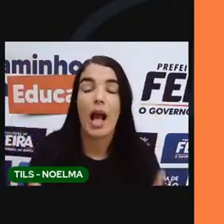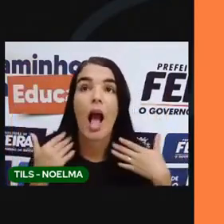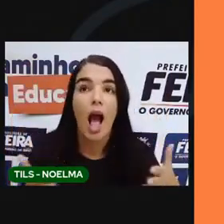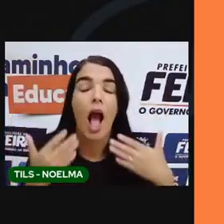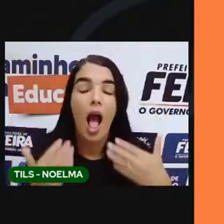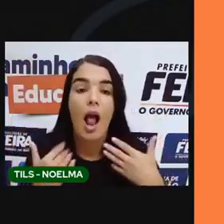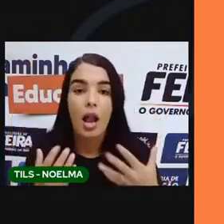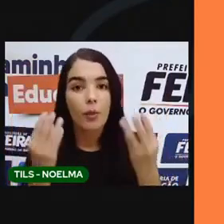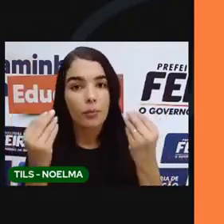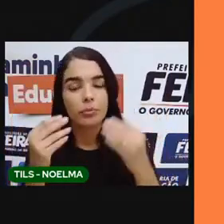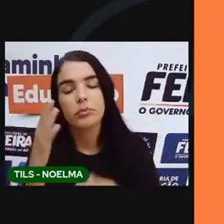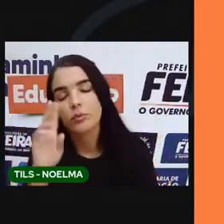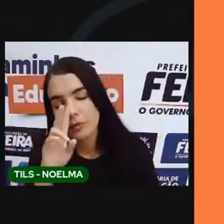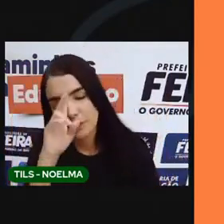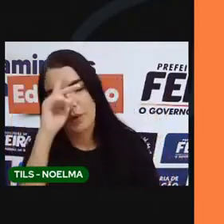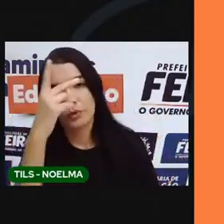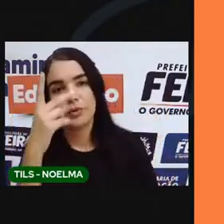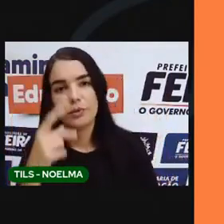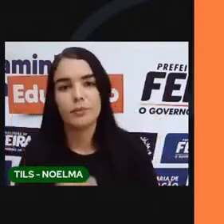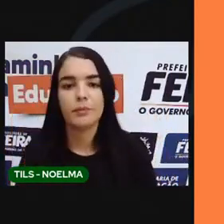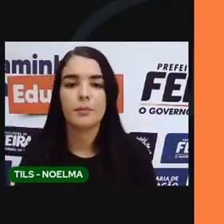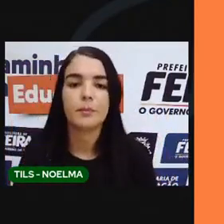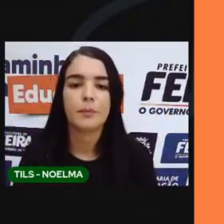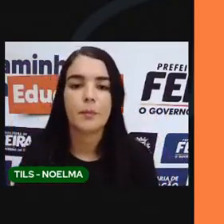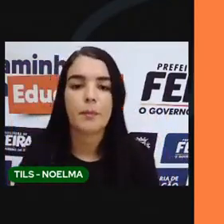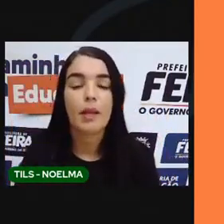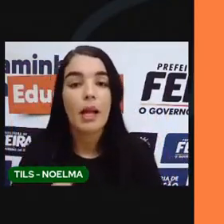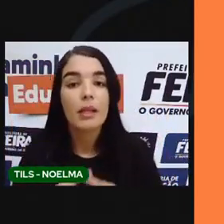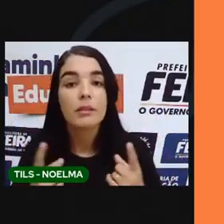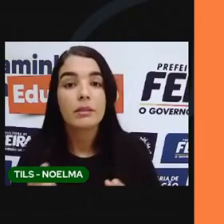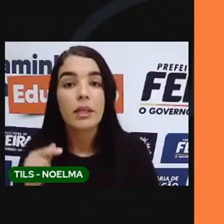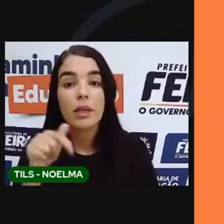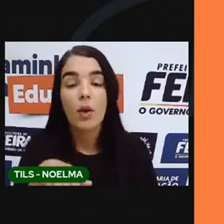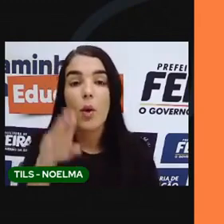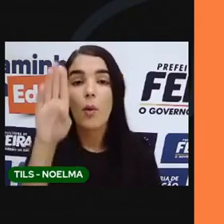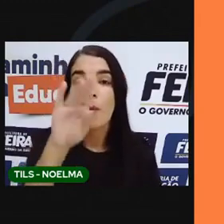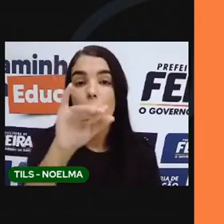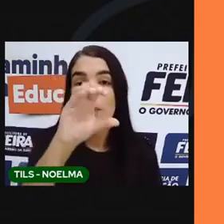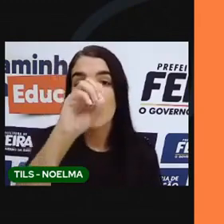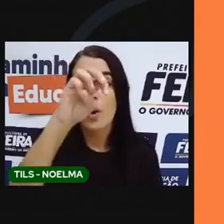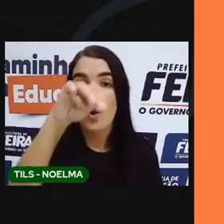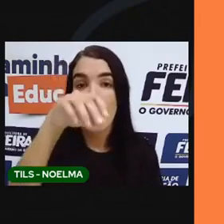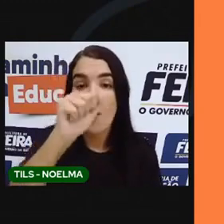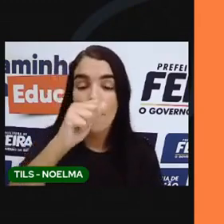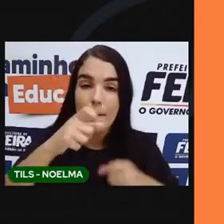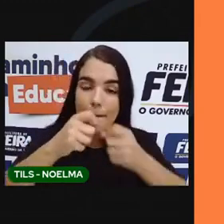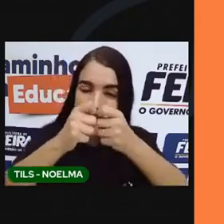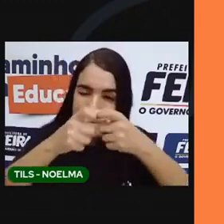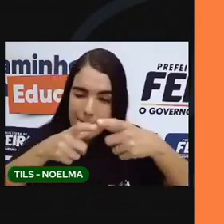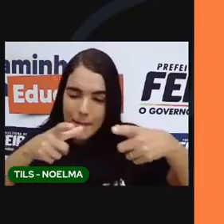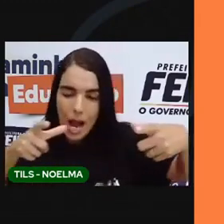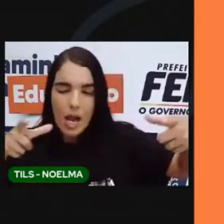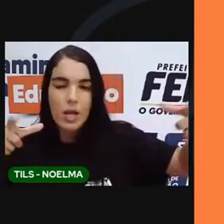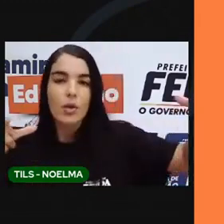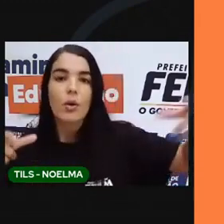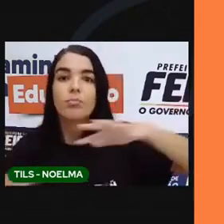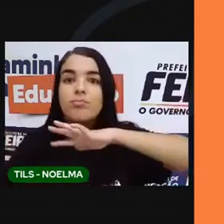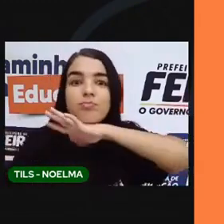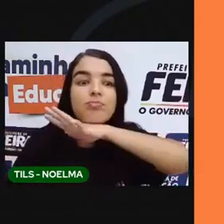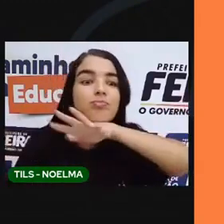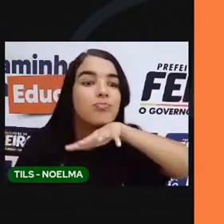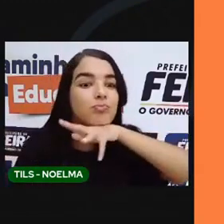também umidade, né? Esse é um dos biomas brasileiros que possui a maior